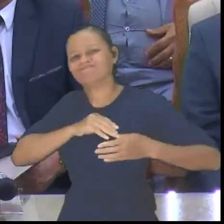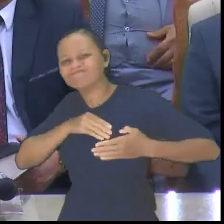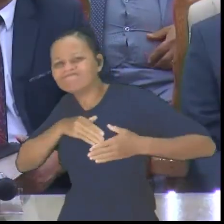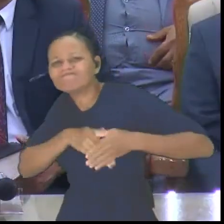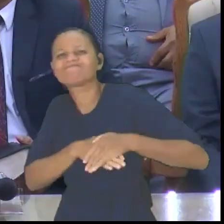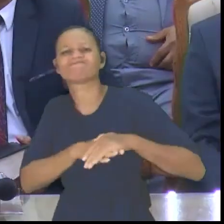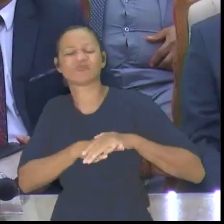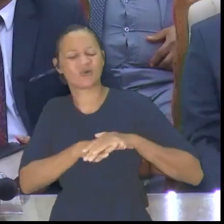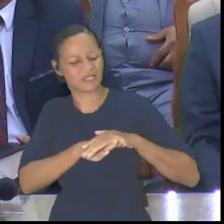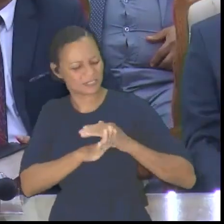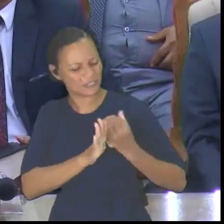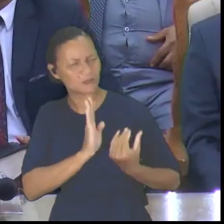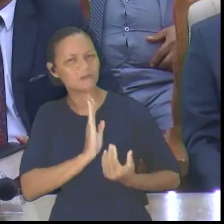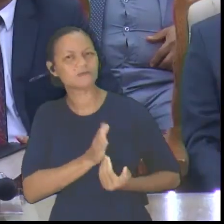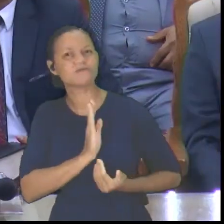coração. Eu,